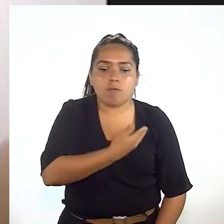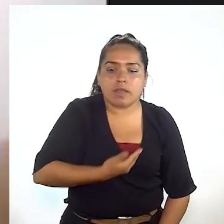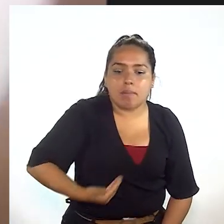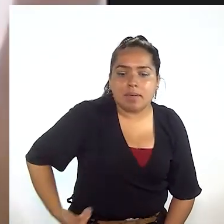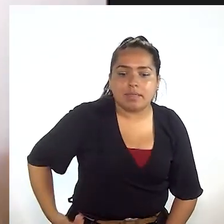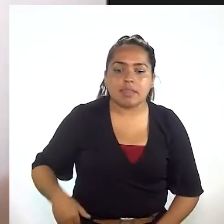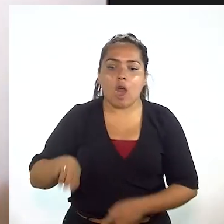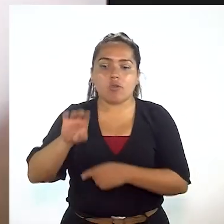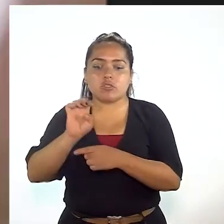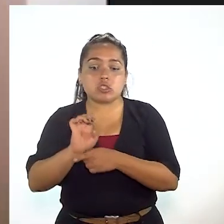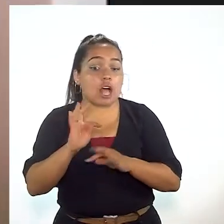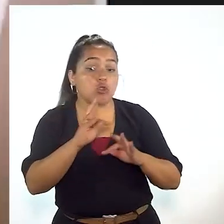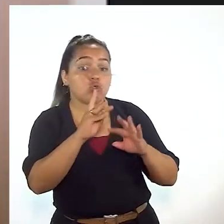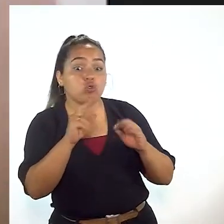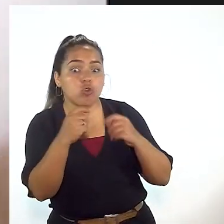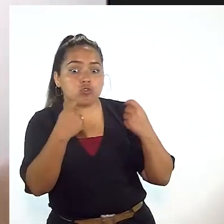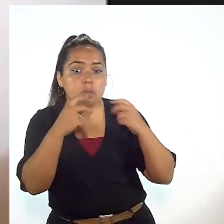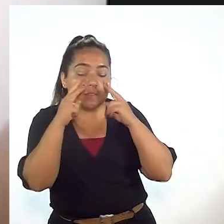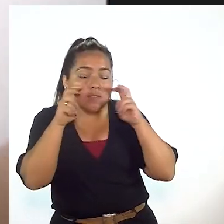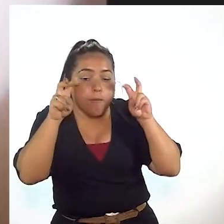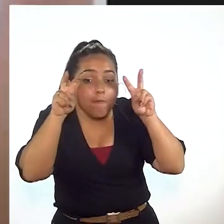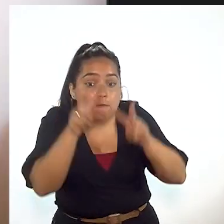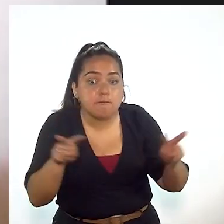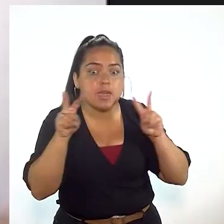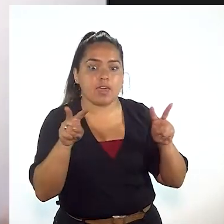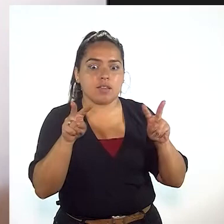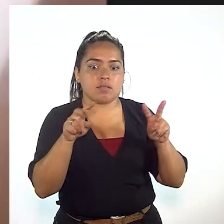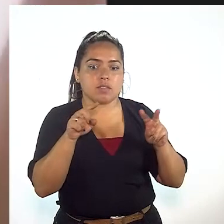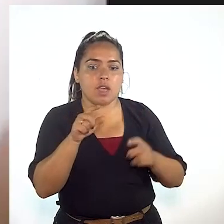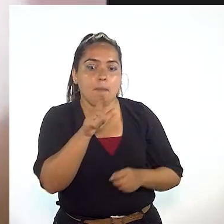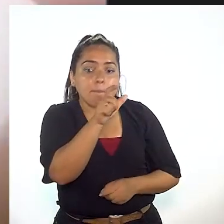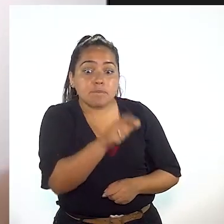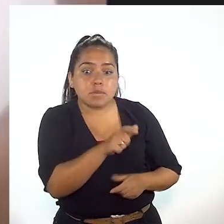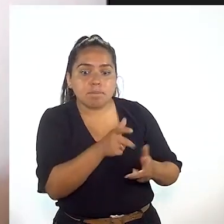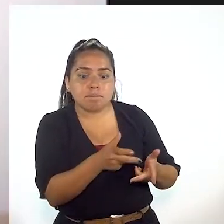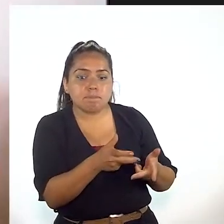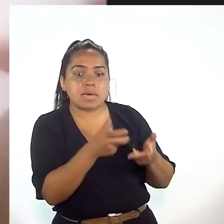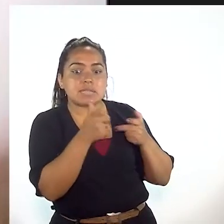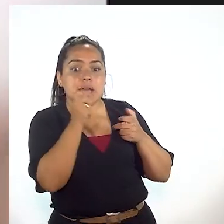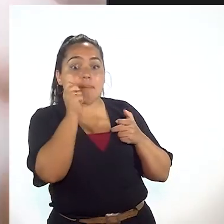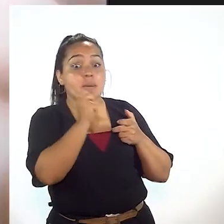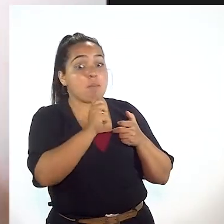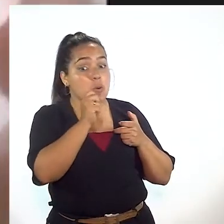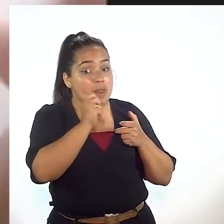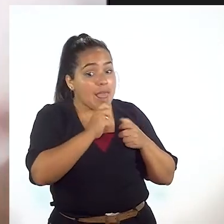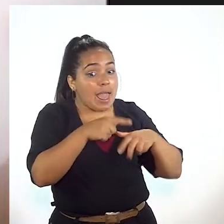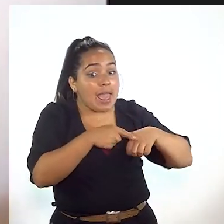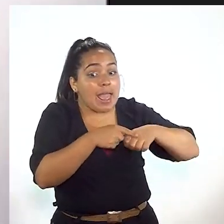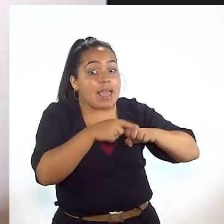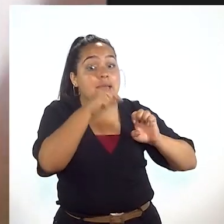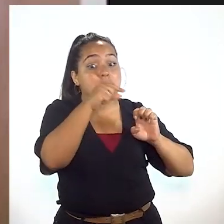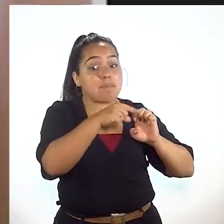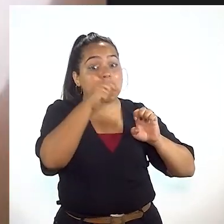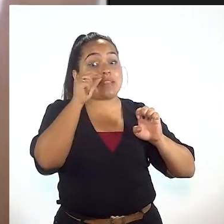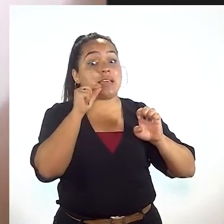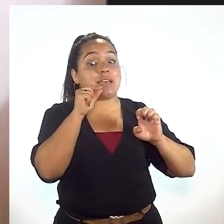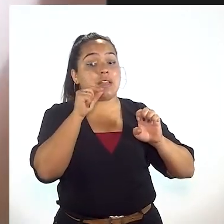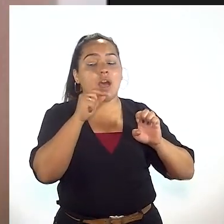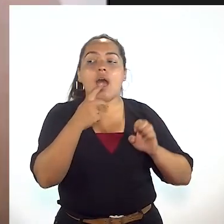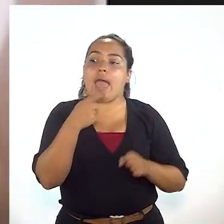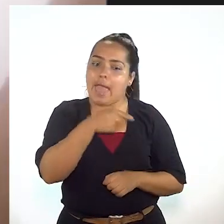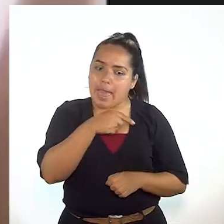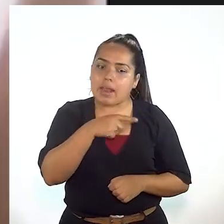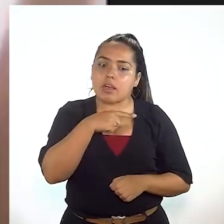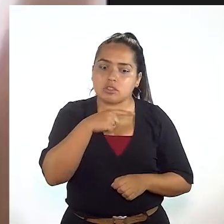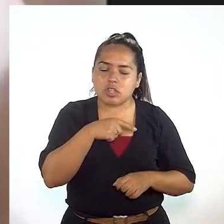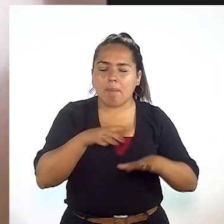esfera federal, municipal, governamental, de governo mesmo, de estado, precisam olhar para essas mulheres empreendedoras, que são elas que